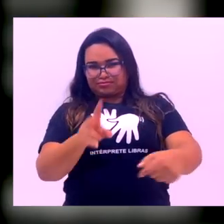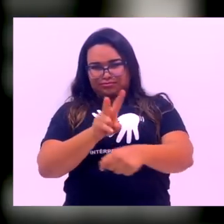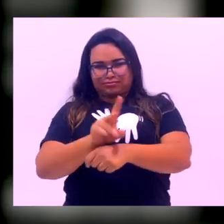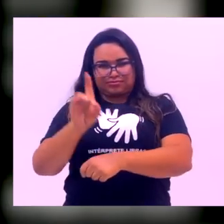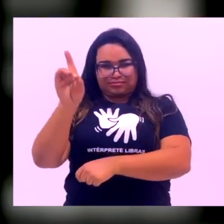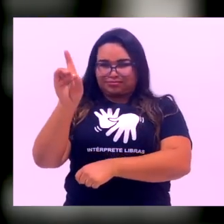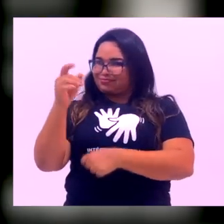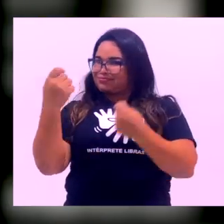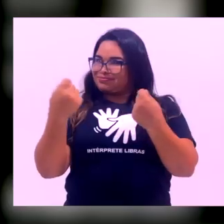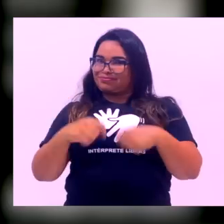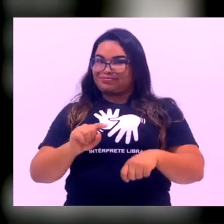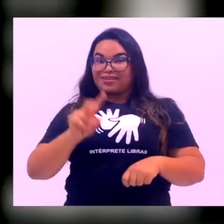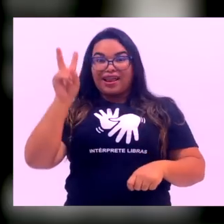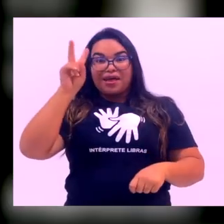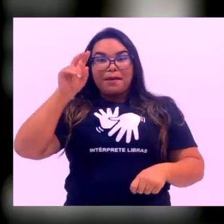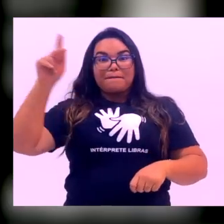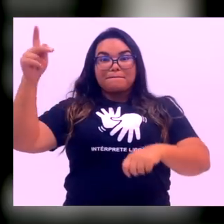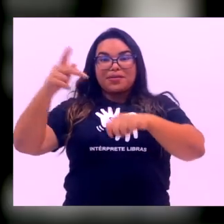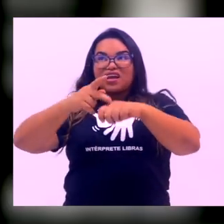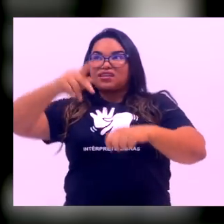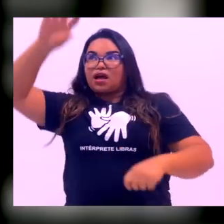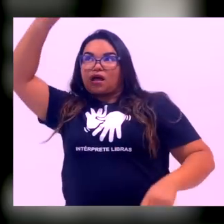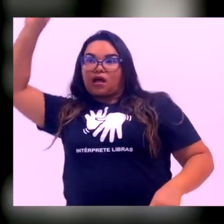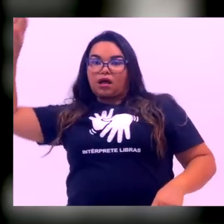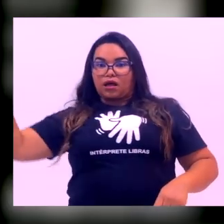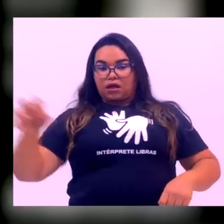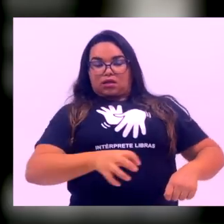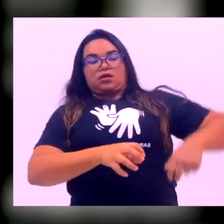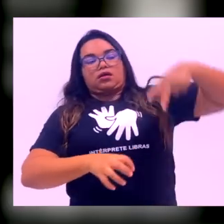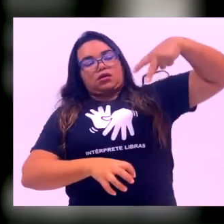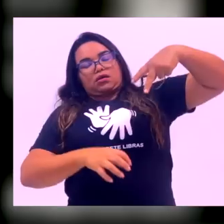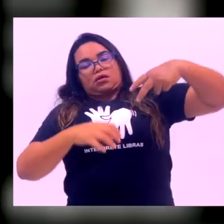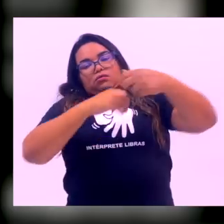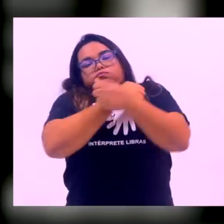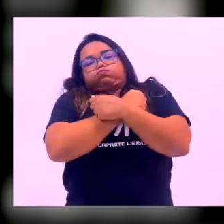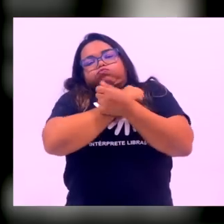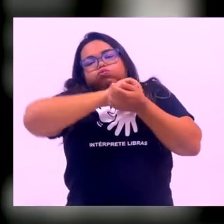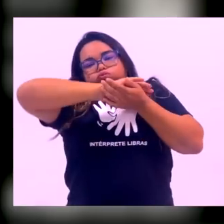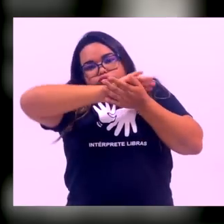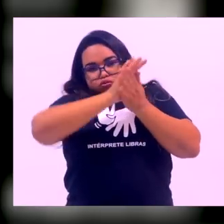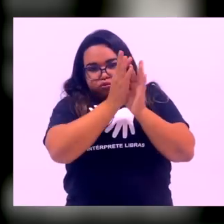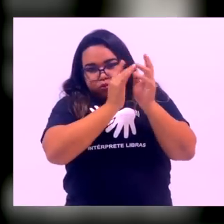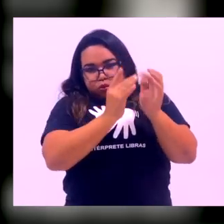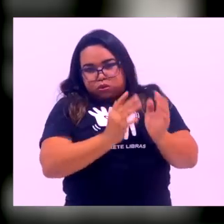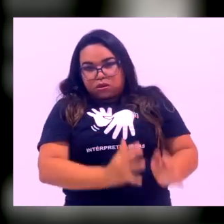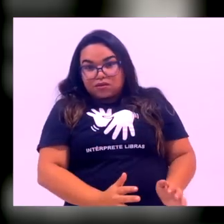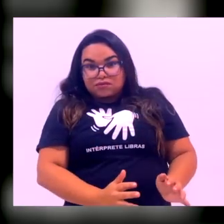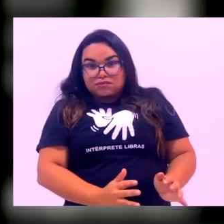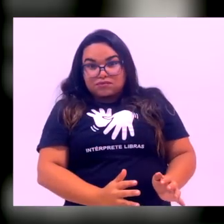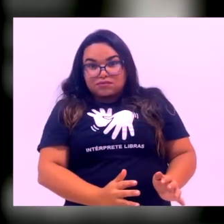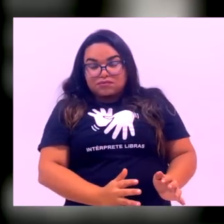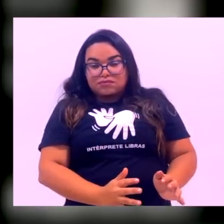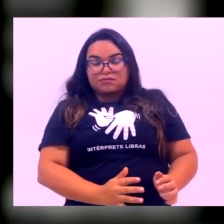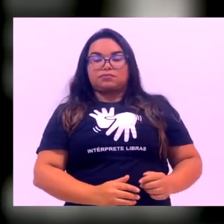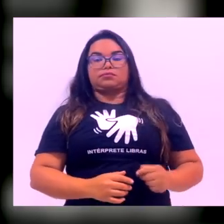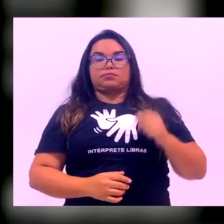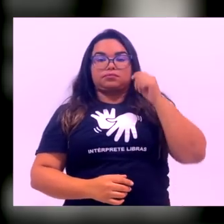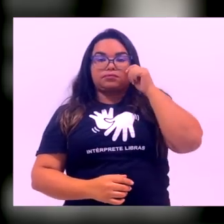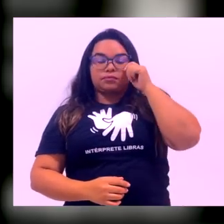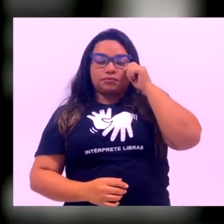pedra serão arrebentados, e aquele sobre quem ela cair será esmagado. É isso que a Bíblia